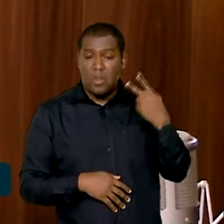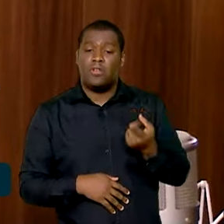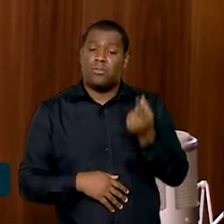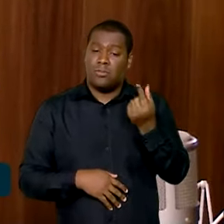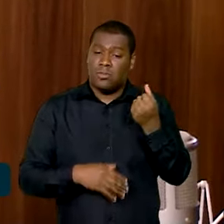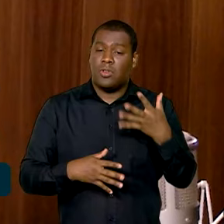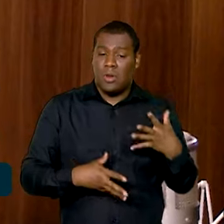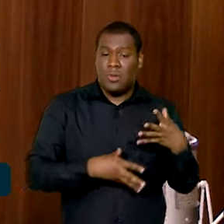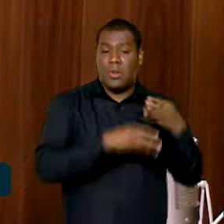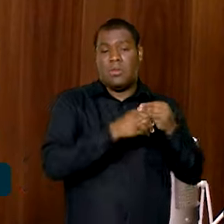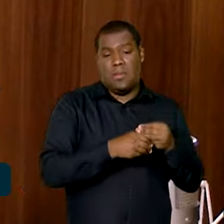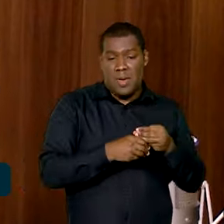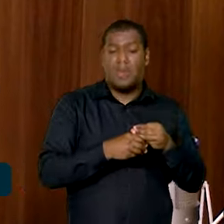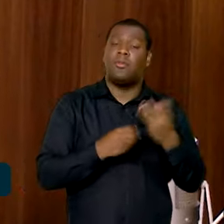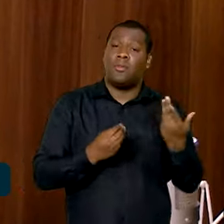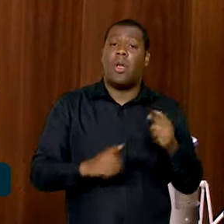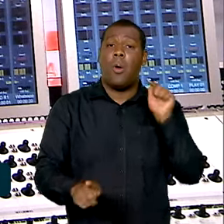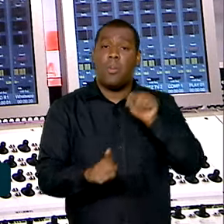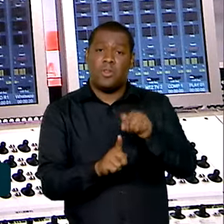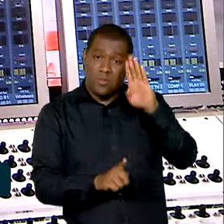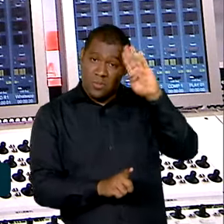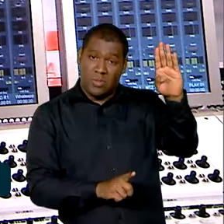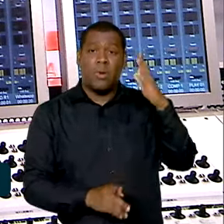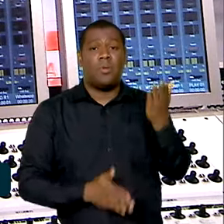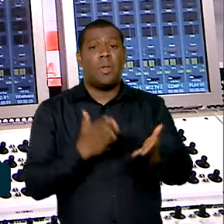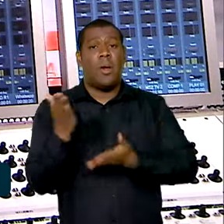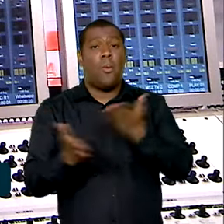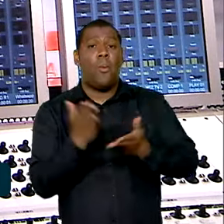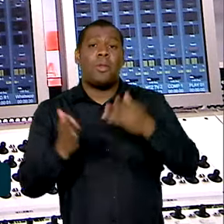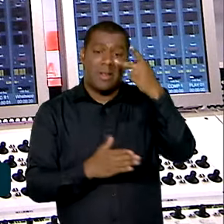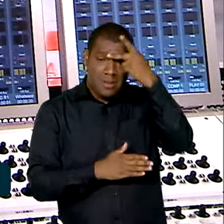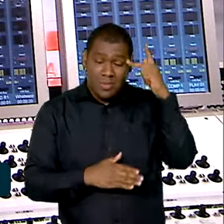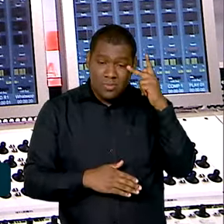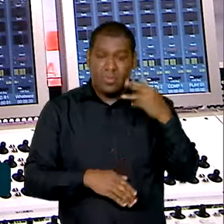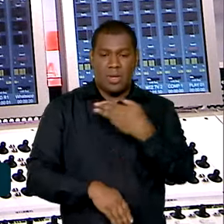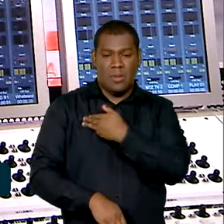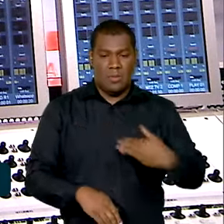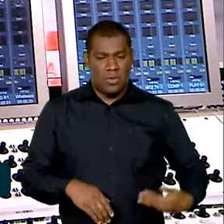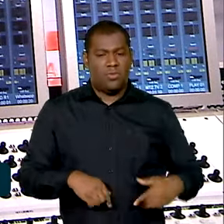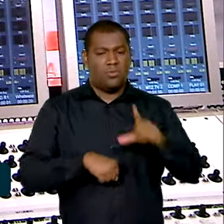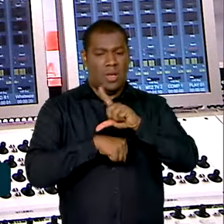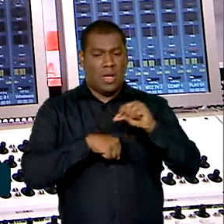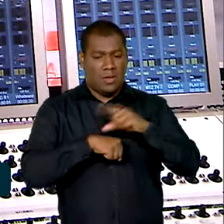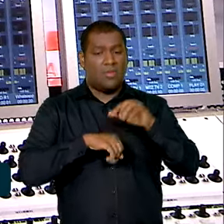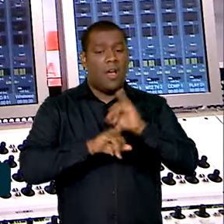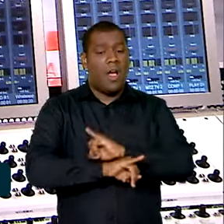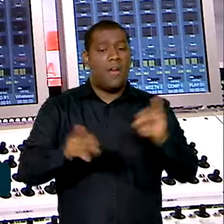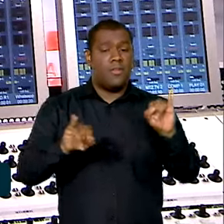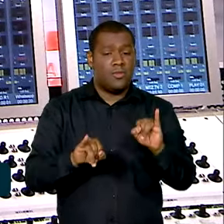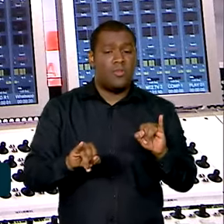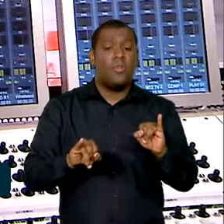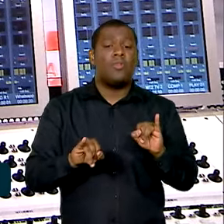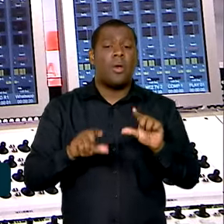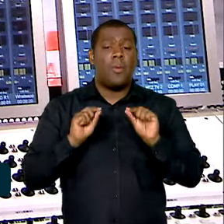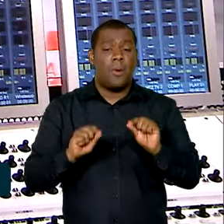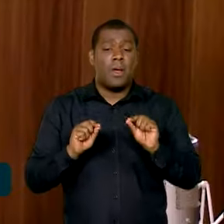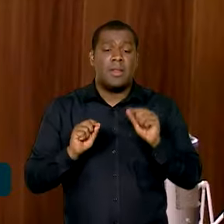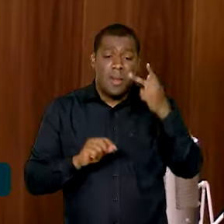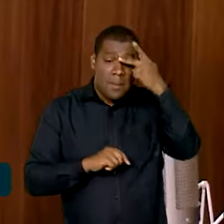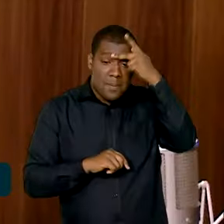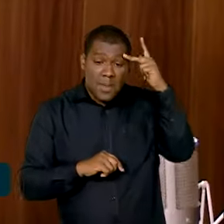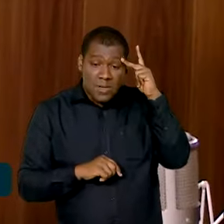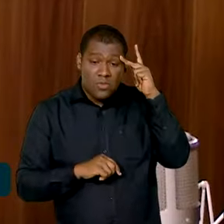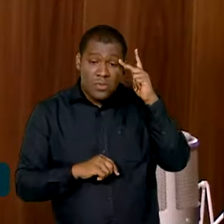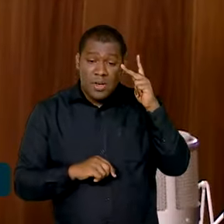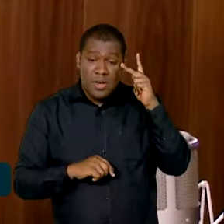equipamentos que cuidam de gente, que cuidam das pessoas. O ministro da Casa Civil destacou também a importância das pessoas entenderem